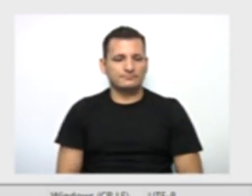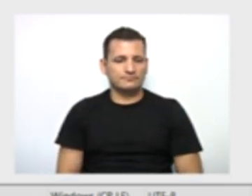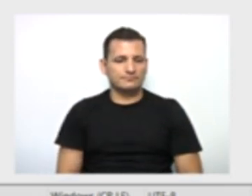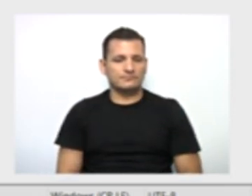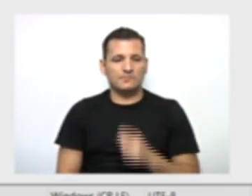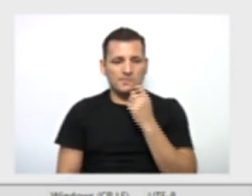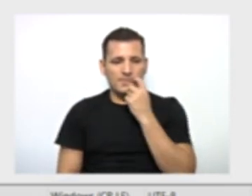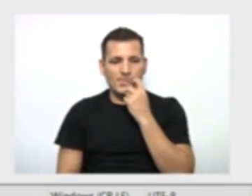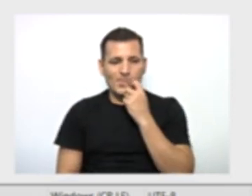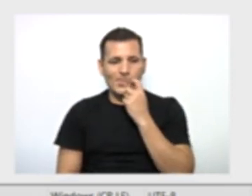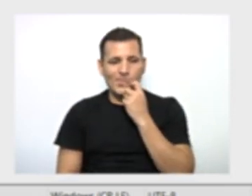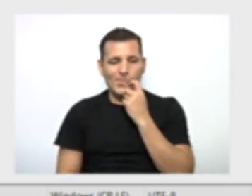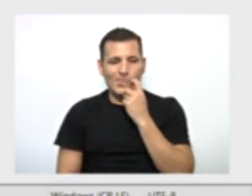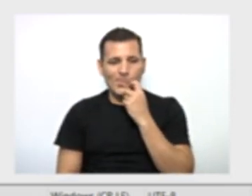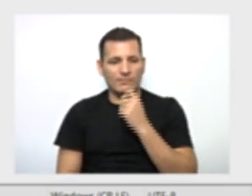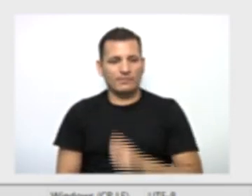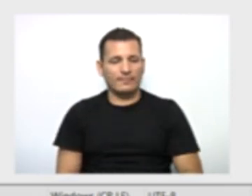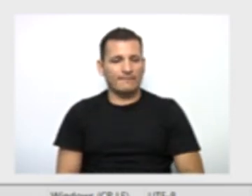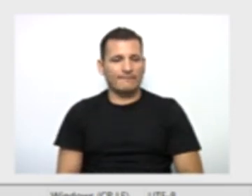uma tag em bloco aqui,